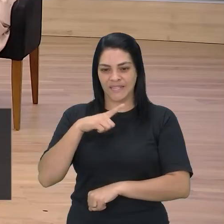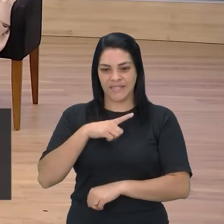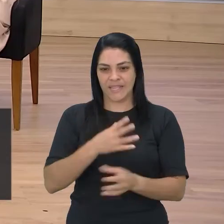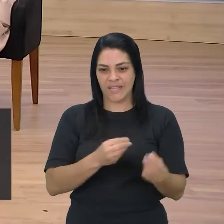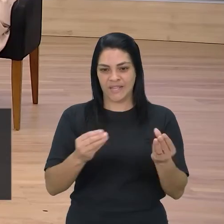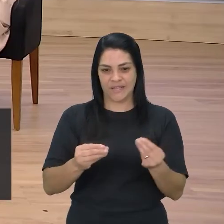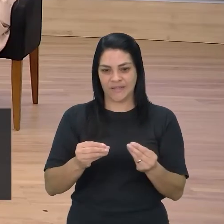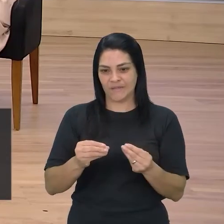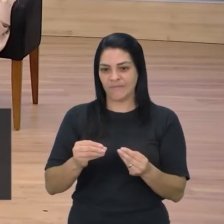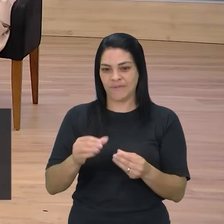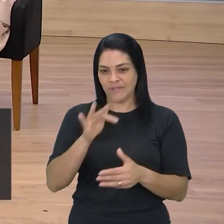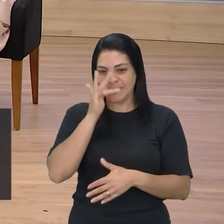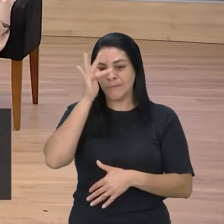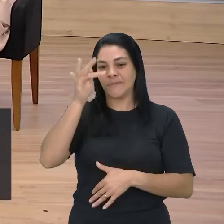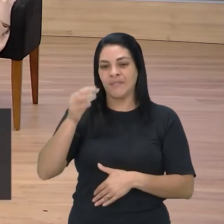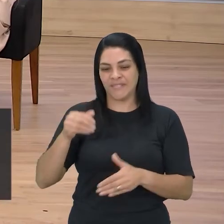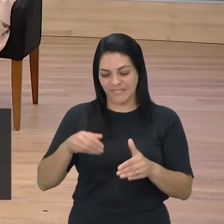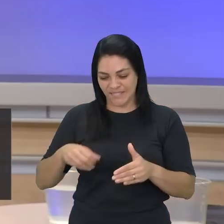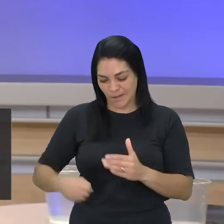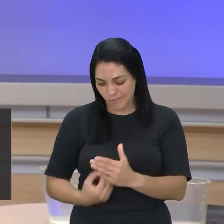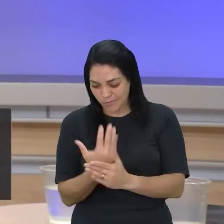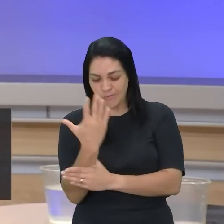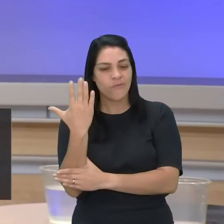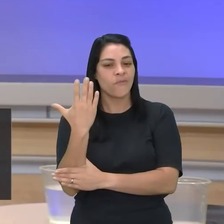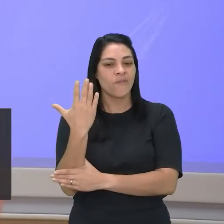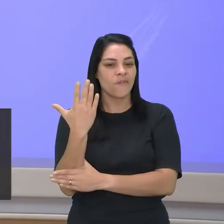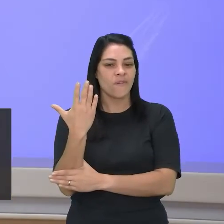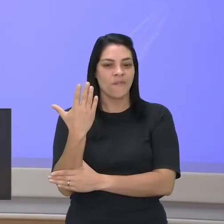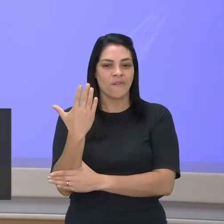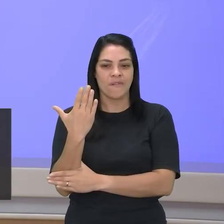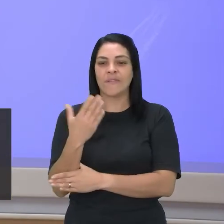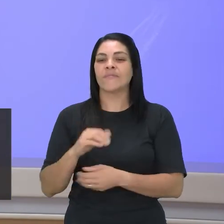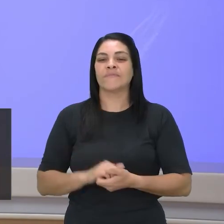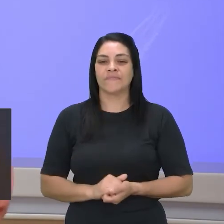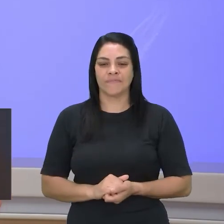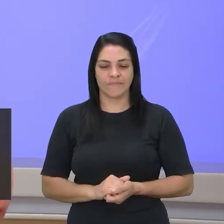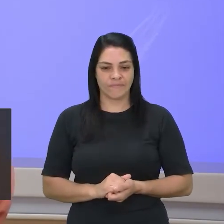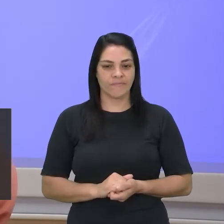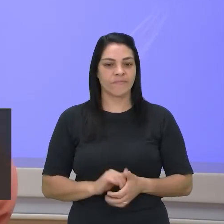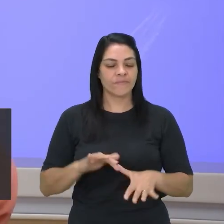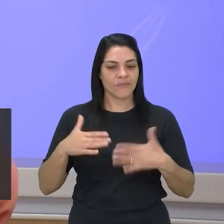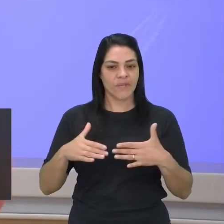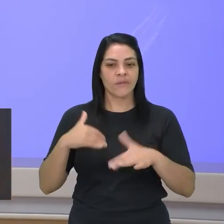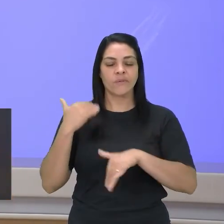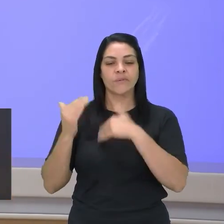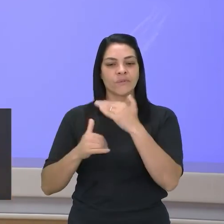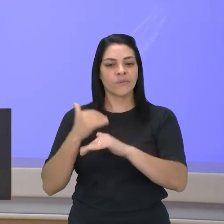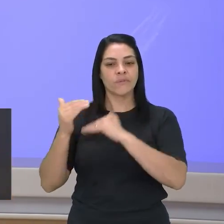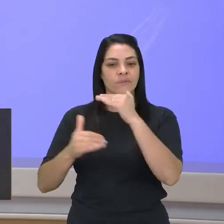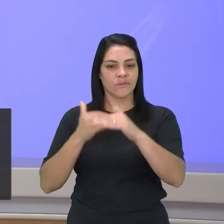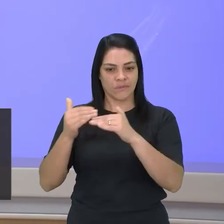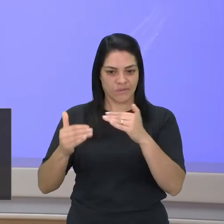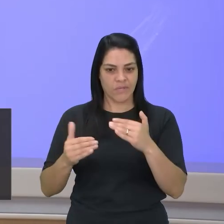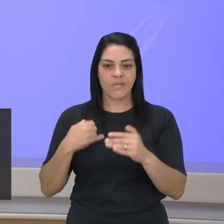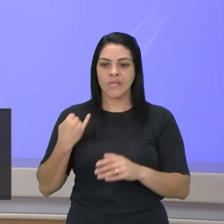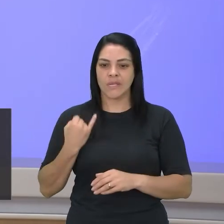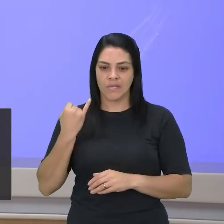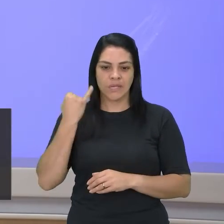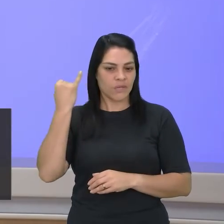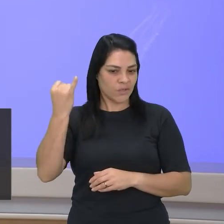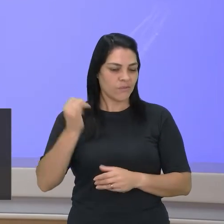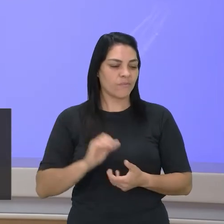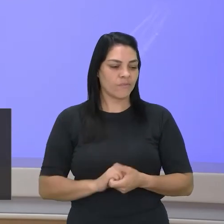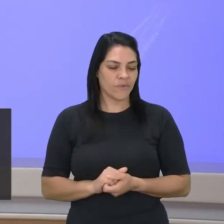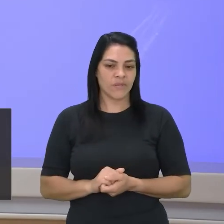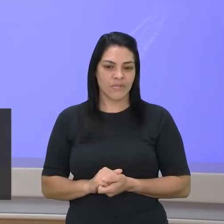gente não semeou. Exatamente. Isso é maravilhoso. E isso mostrar ali no desenvolvimento o quão é importante